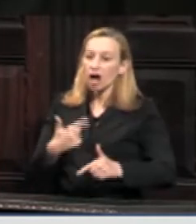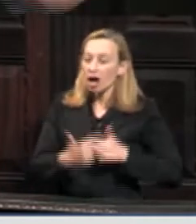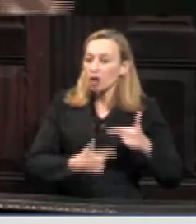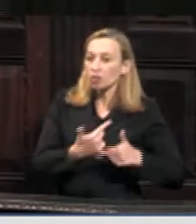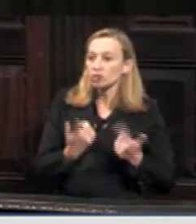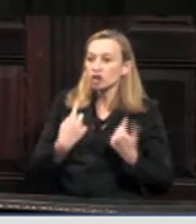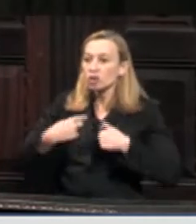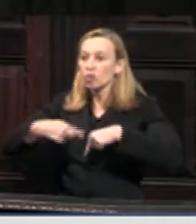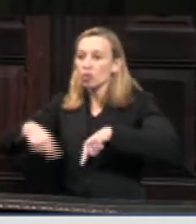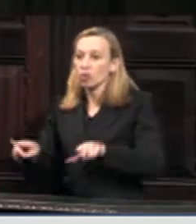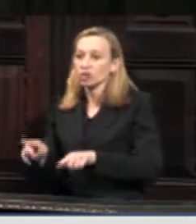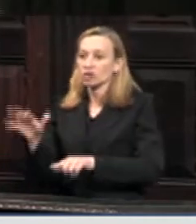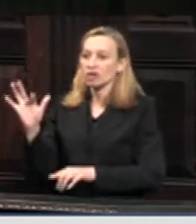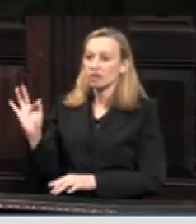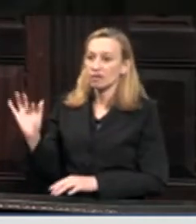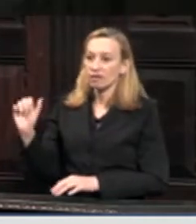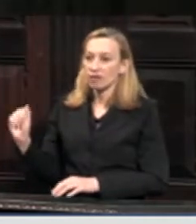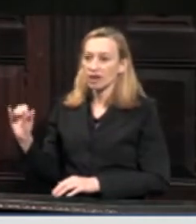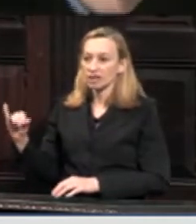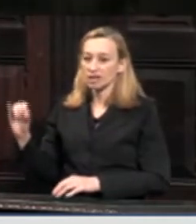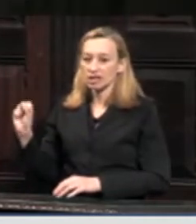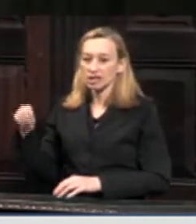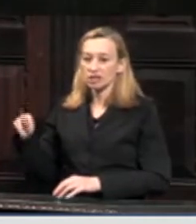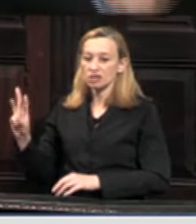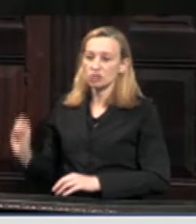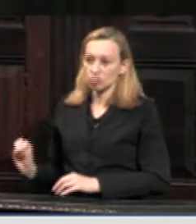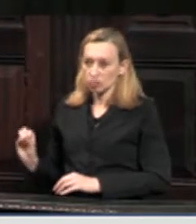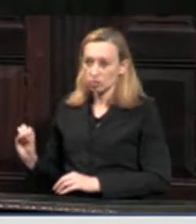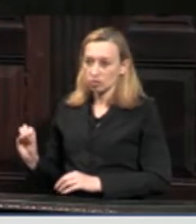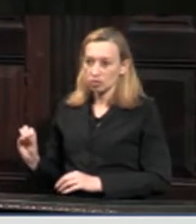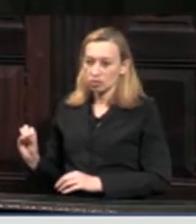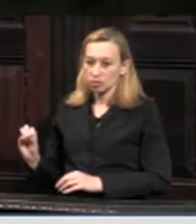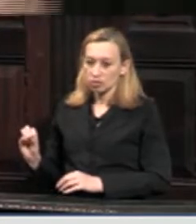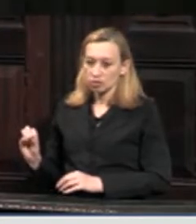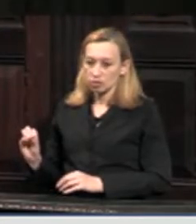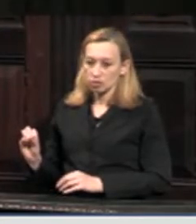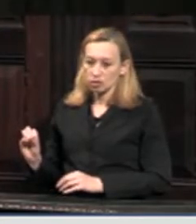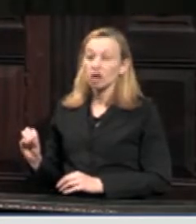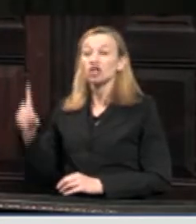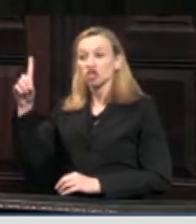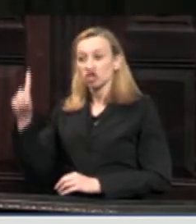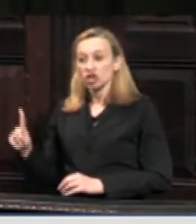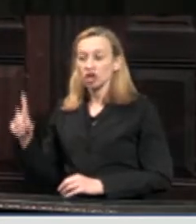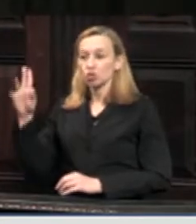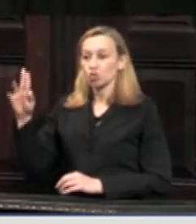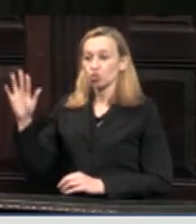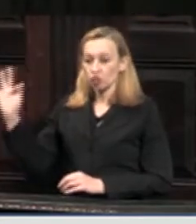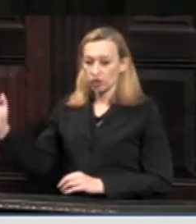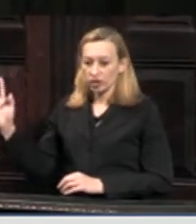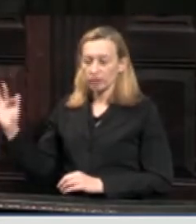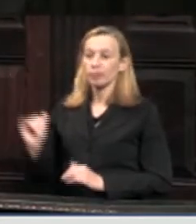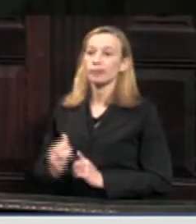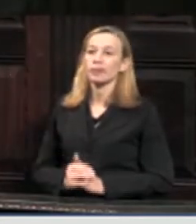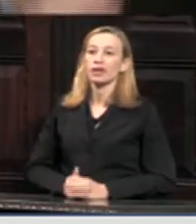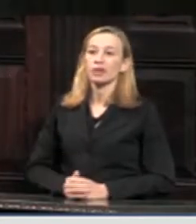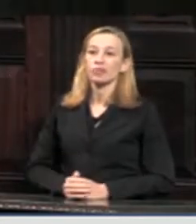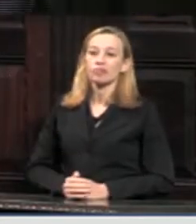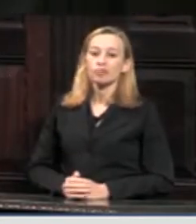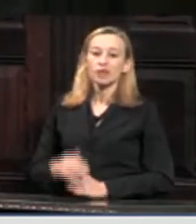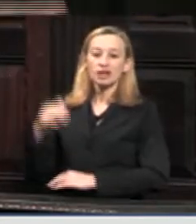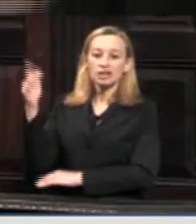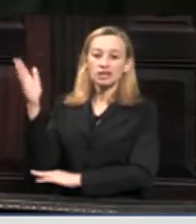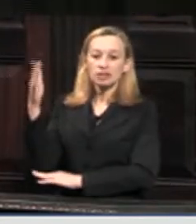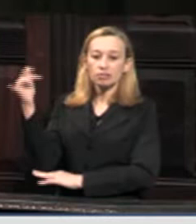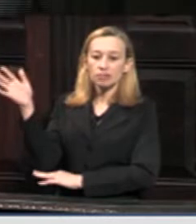está no centro da bandeira, acompanhado, como eu já disse, dessa menção, Direito UF Antifascista. Essa bandeira foi ali fixada